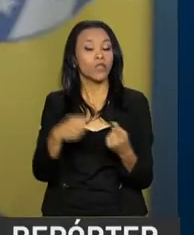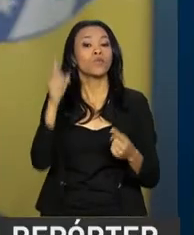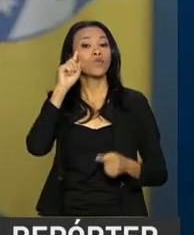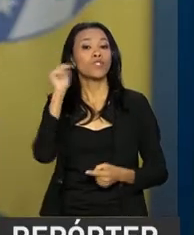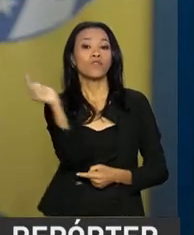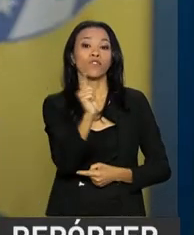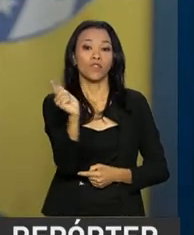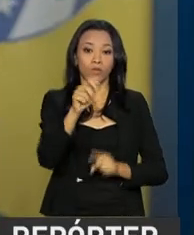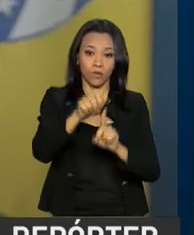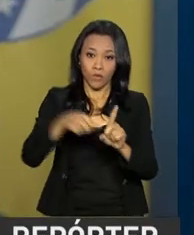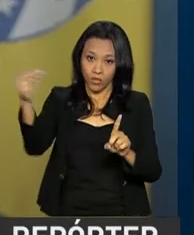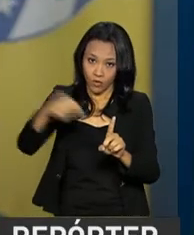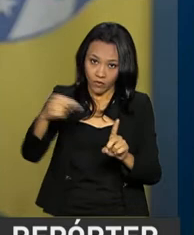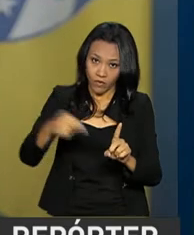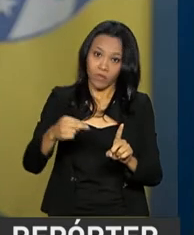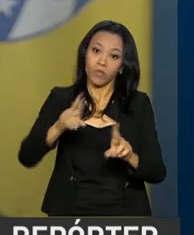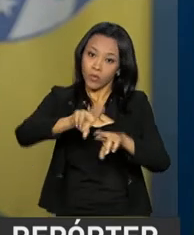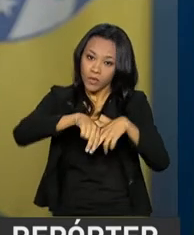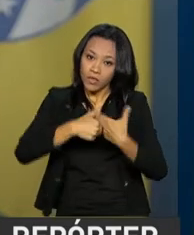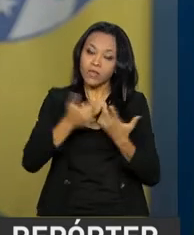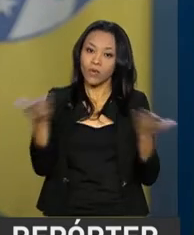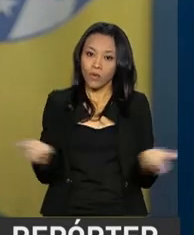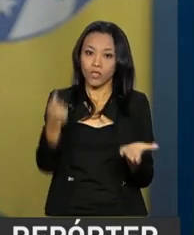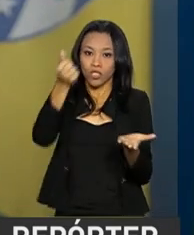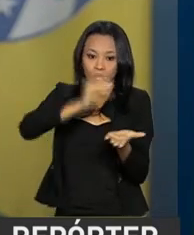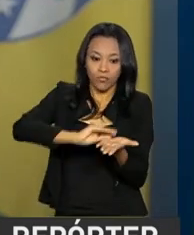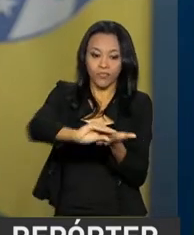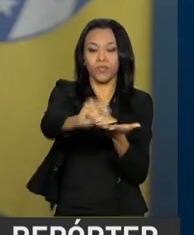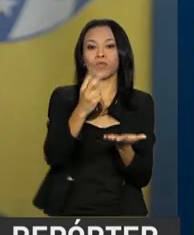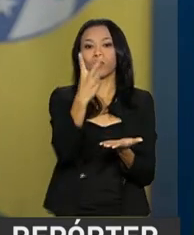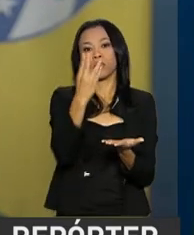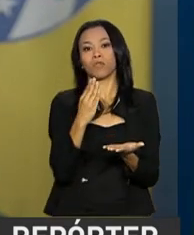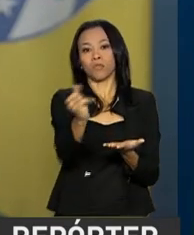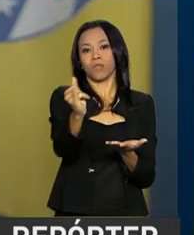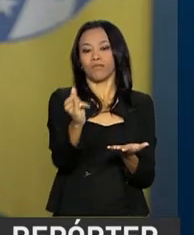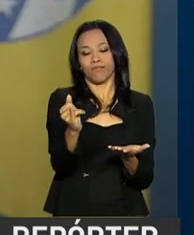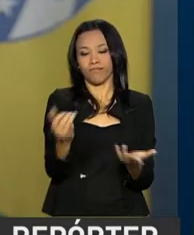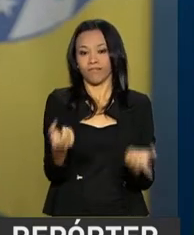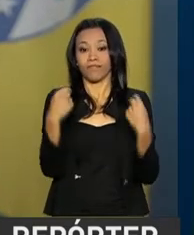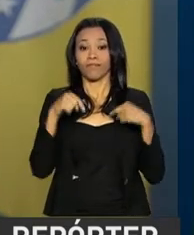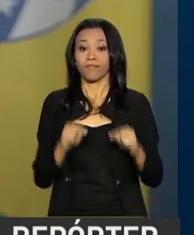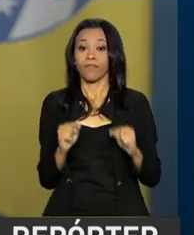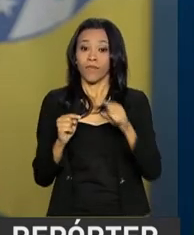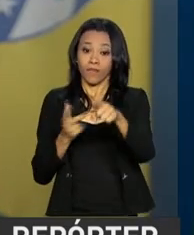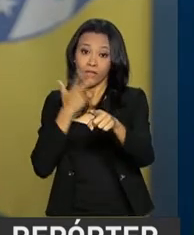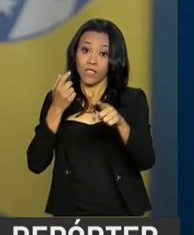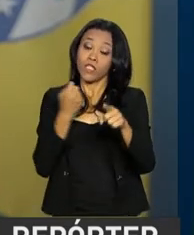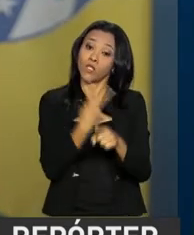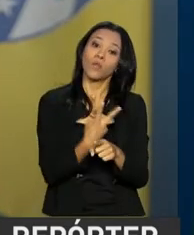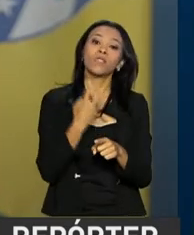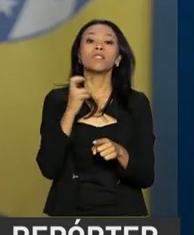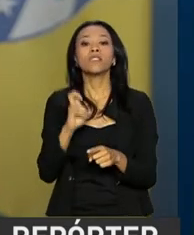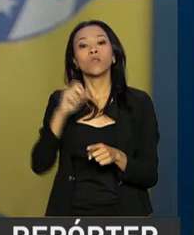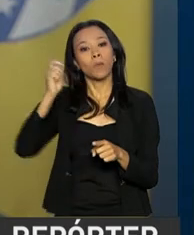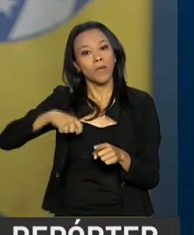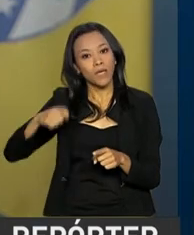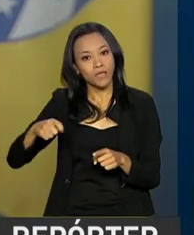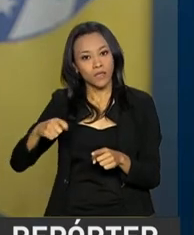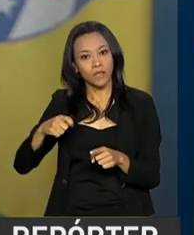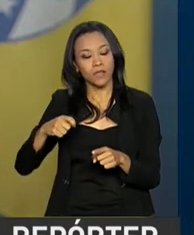na verdade nós conseguimos fazer com que a economia crescesse nestes últimos cinco seis meses foi possível